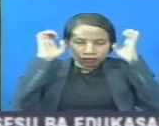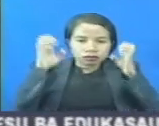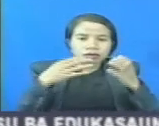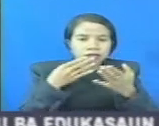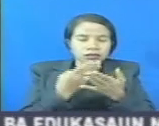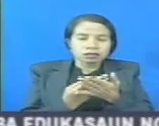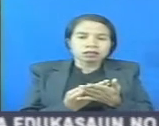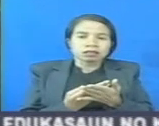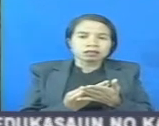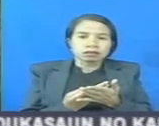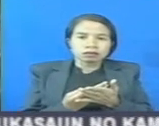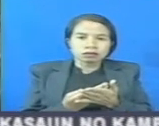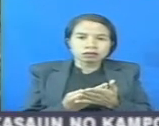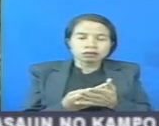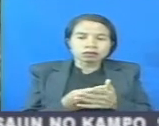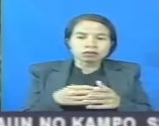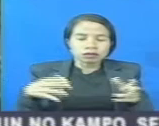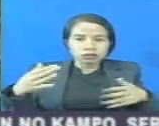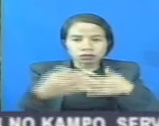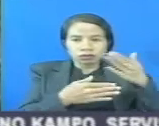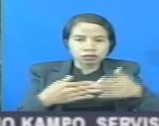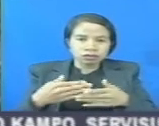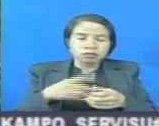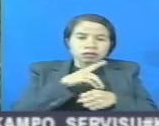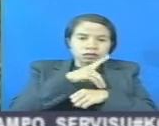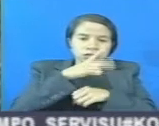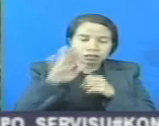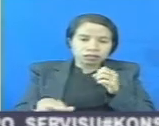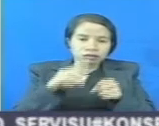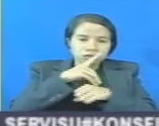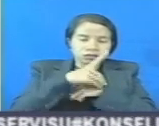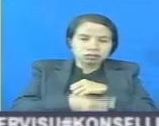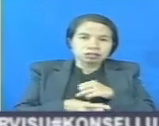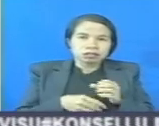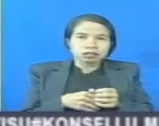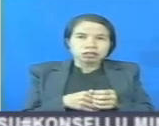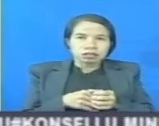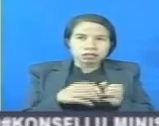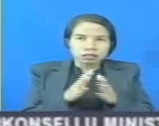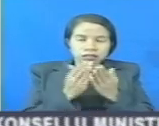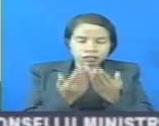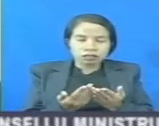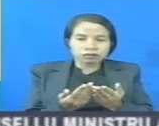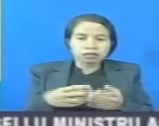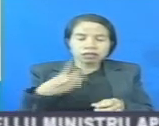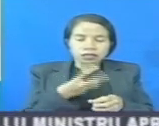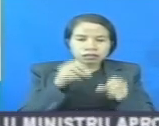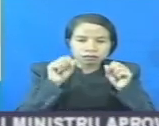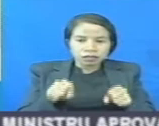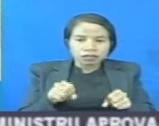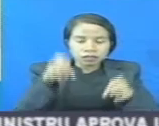conhecimento residente, onde contribui para reduzir o desastre. O Matralan, Idané, Ita Bela